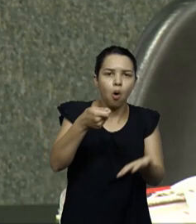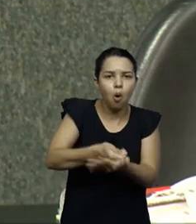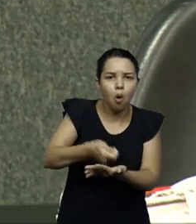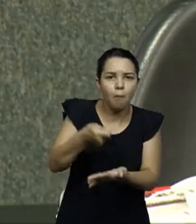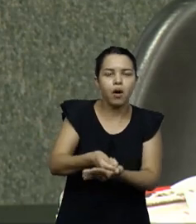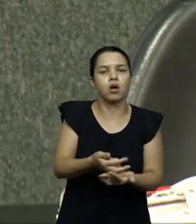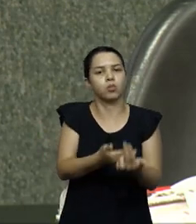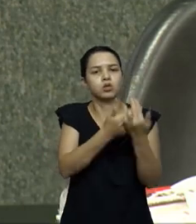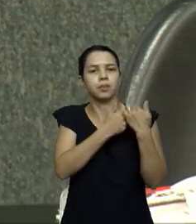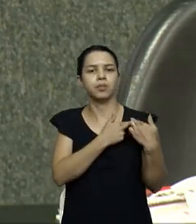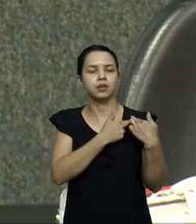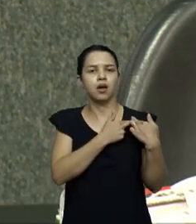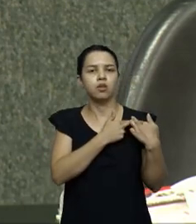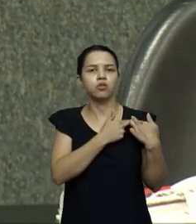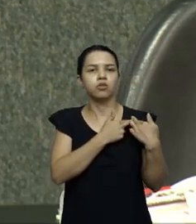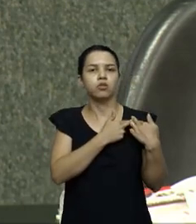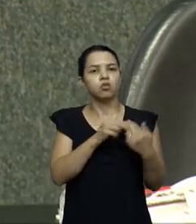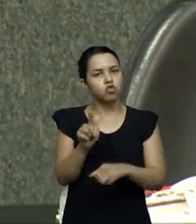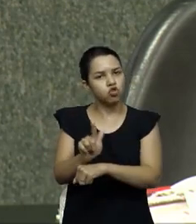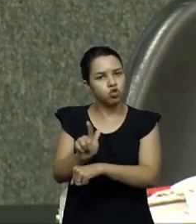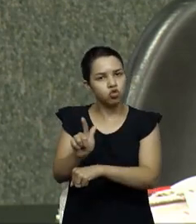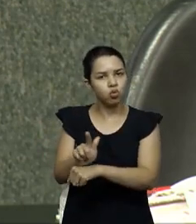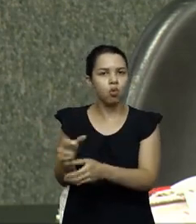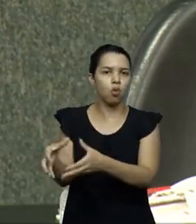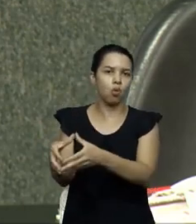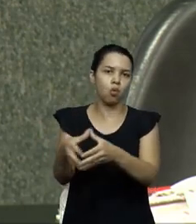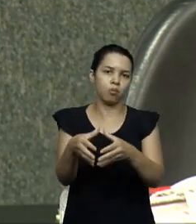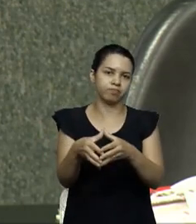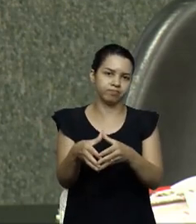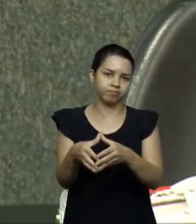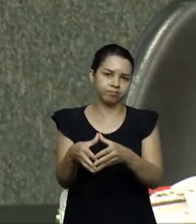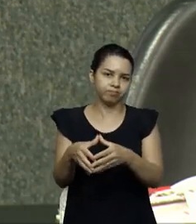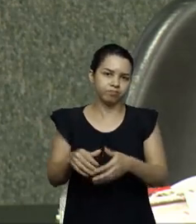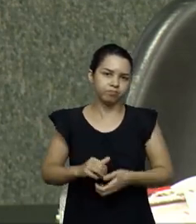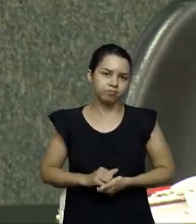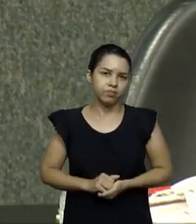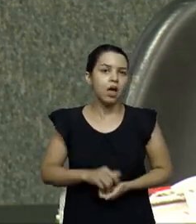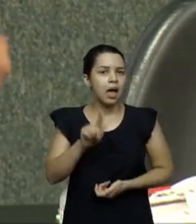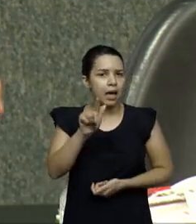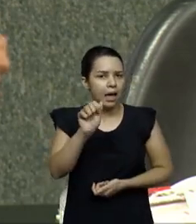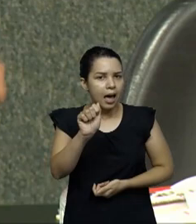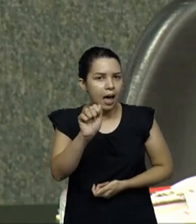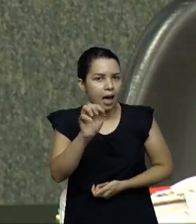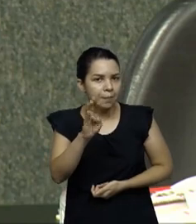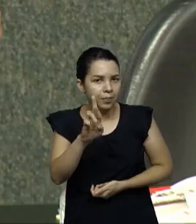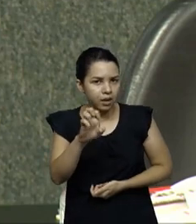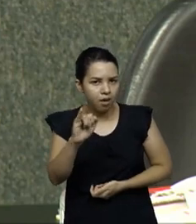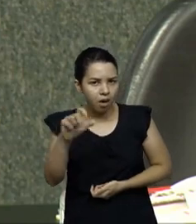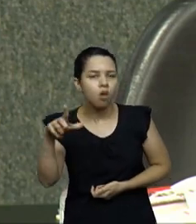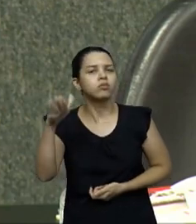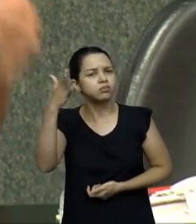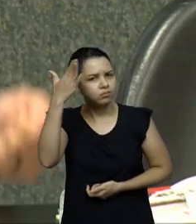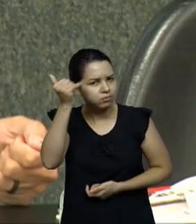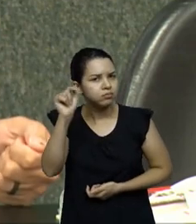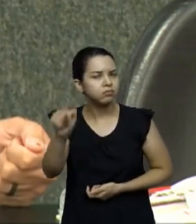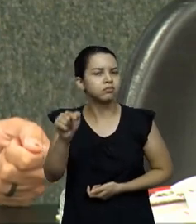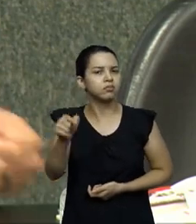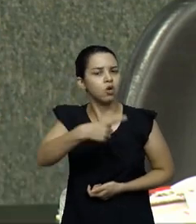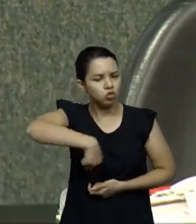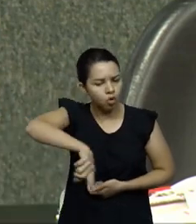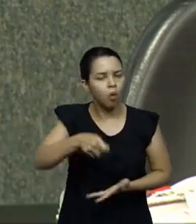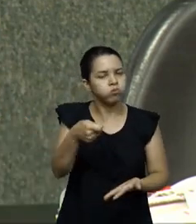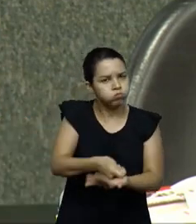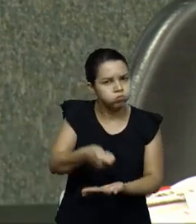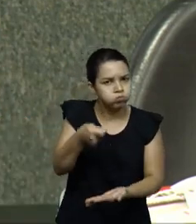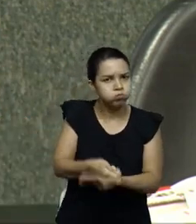responsabilidade dos gestores Oi e o Gabriel sabe bem que nós estamos fazendo esse papel Estamos cobrando